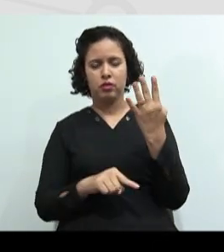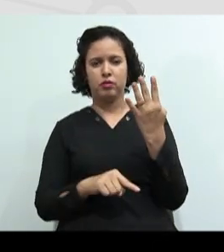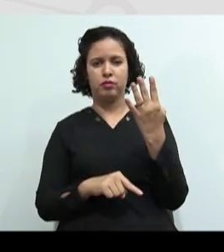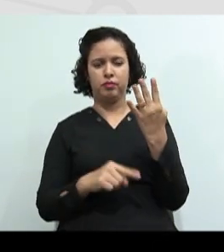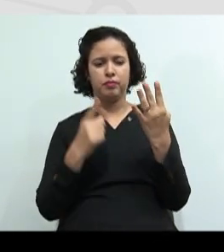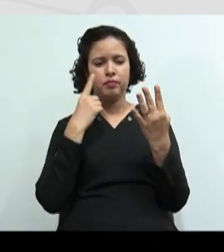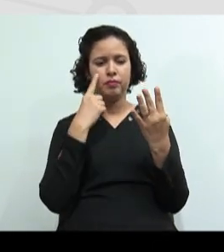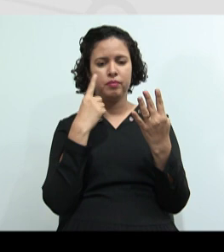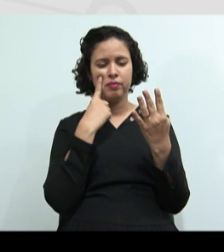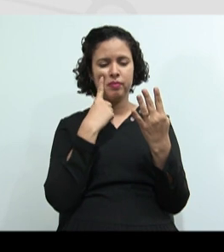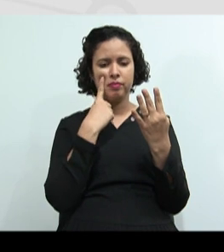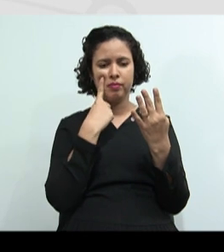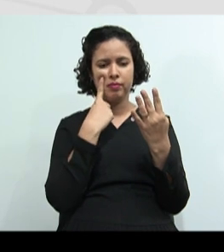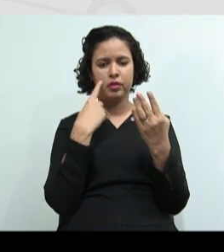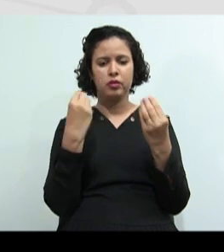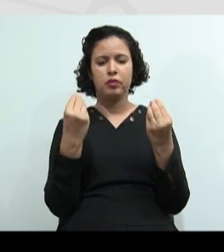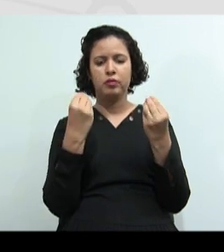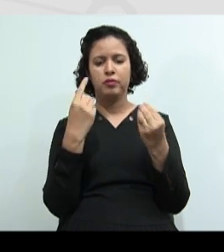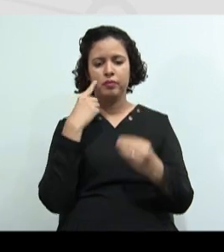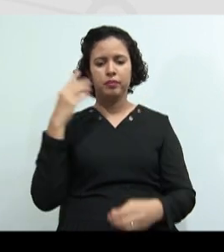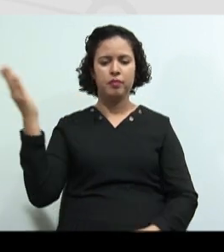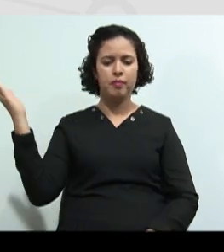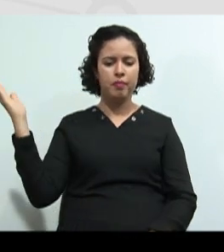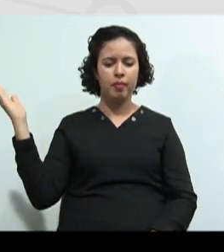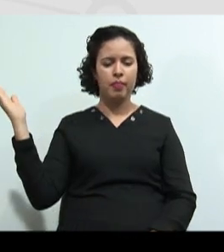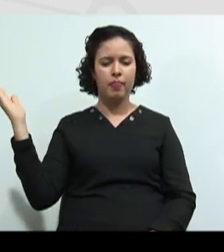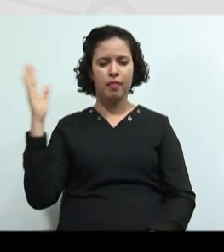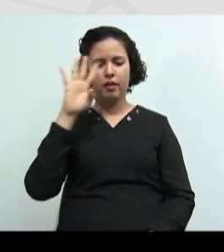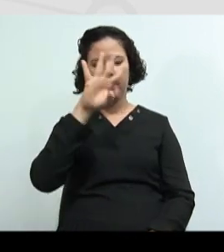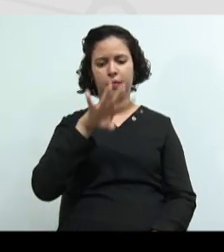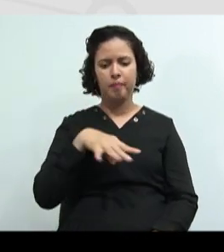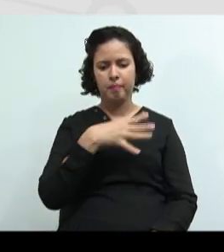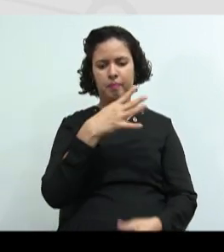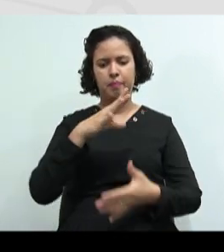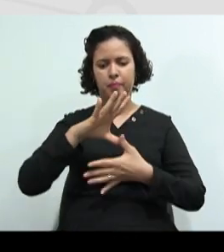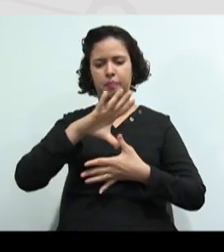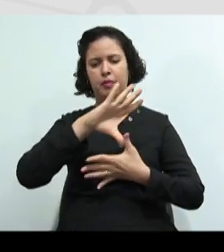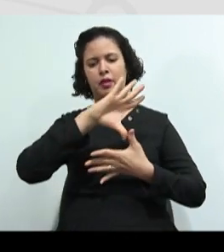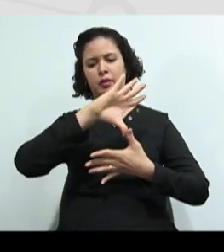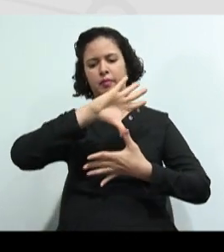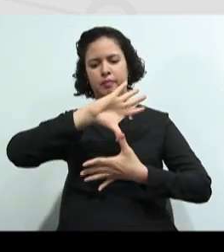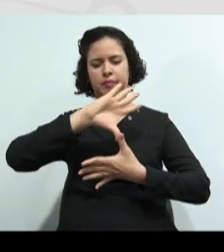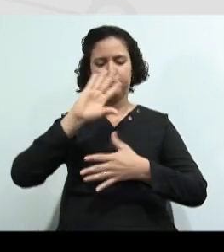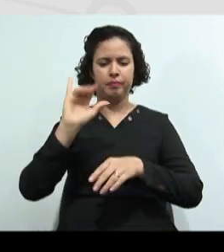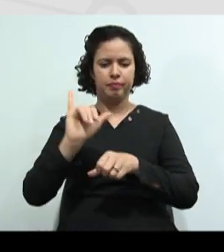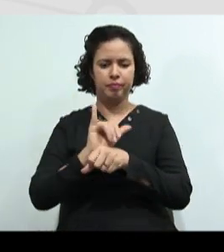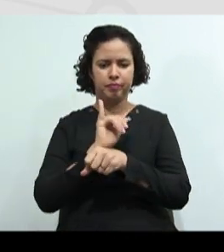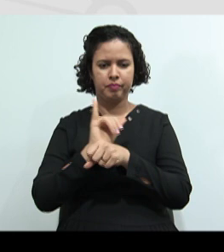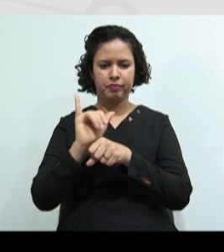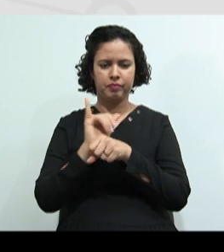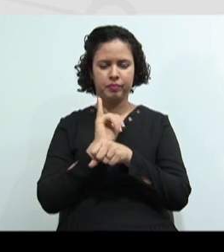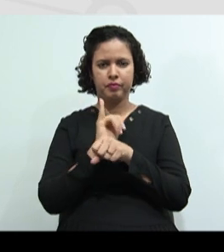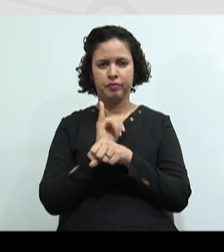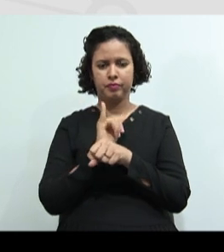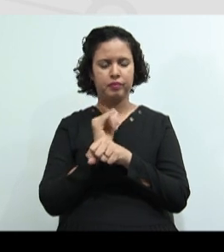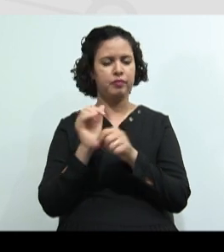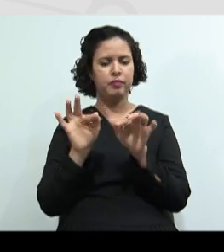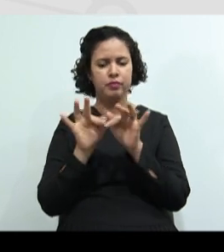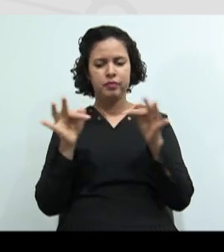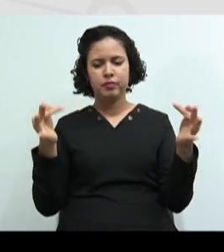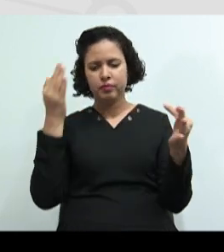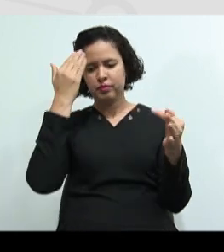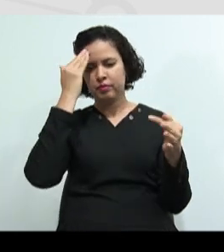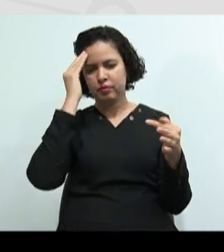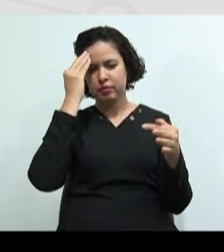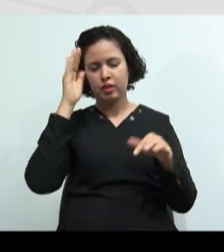para você ver, como você pode verificar, ó, no mapa estratégico. Esse aqui é um exemplo bem prático, bem simples para você entender.